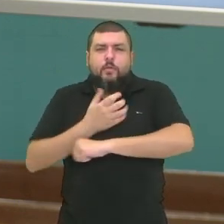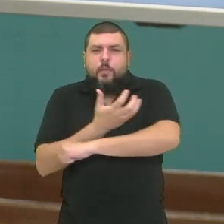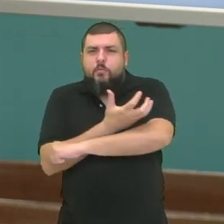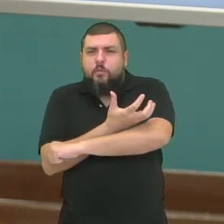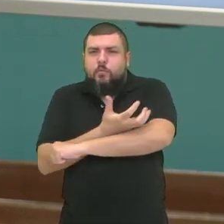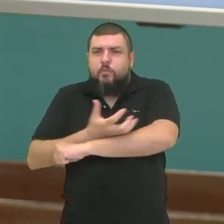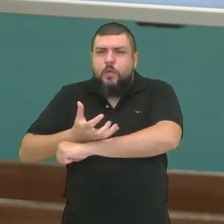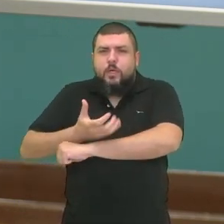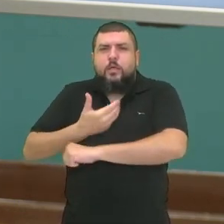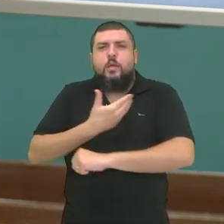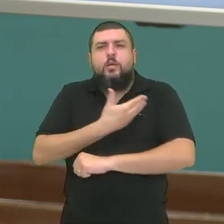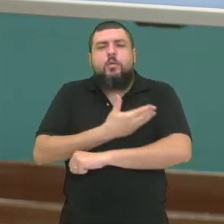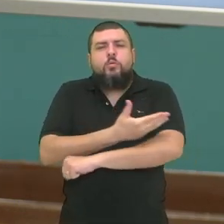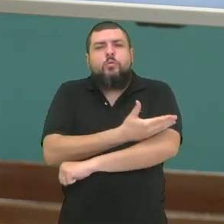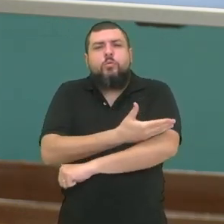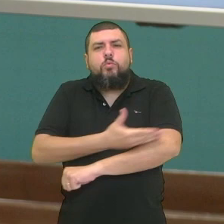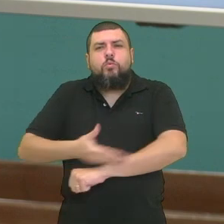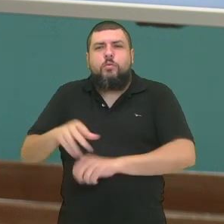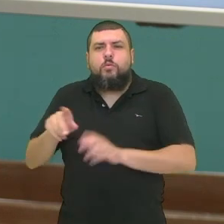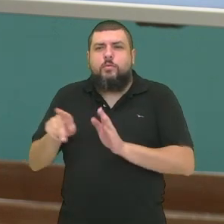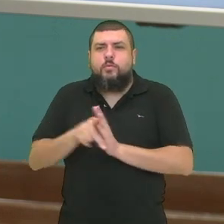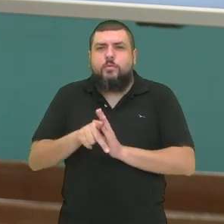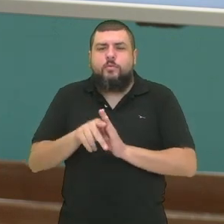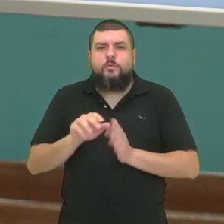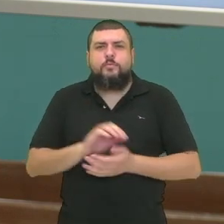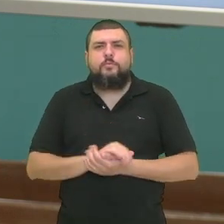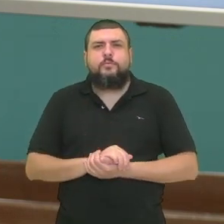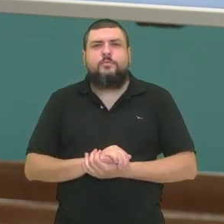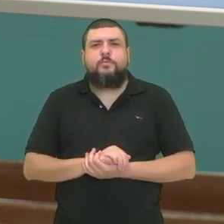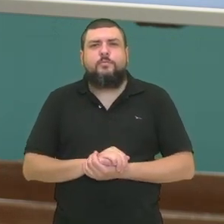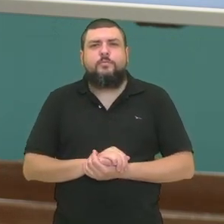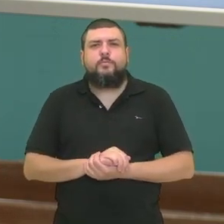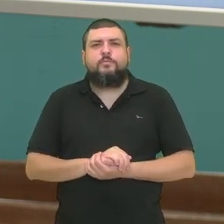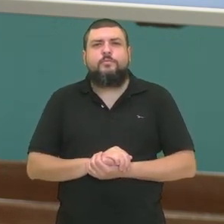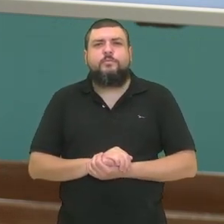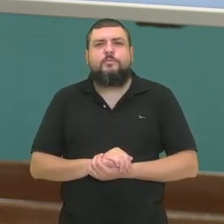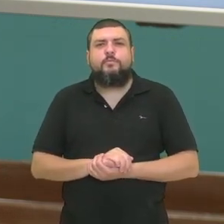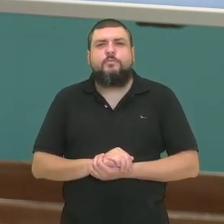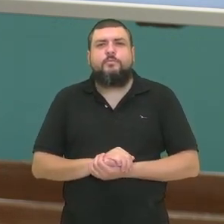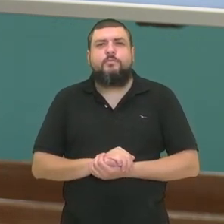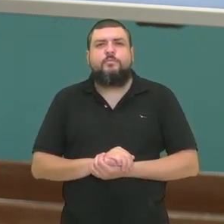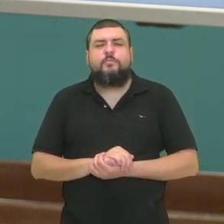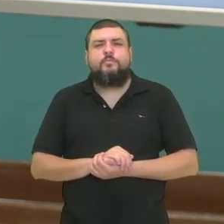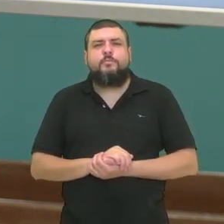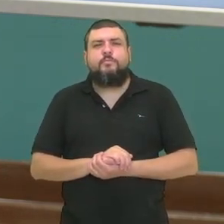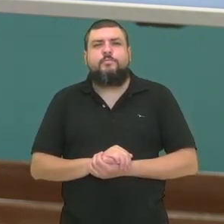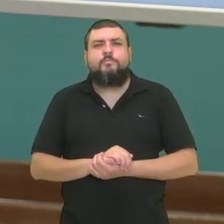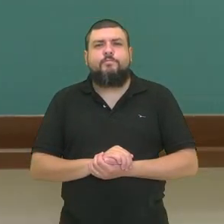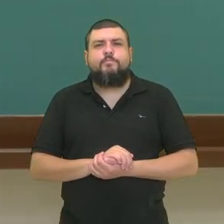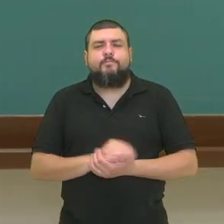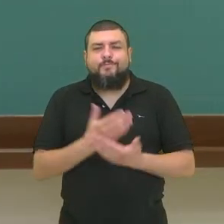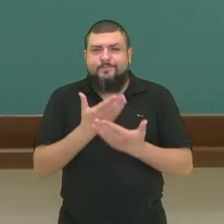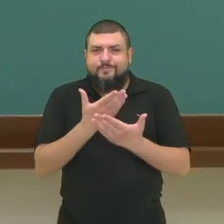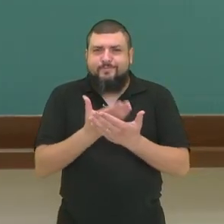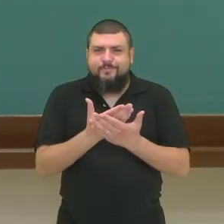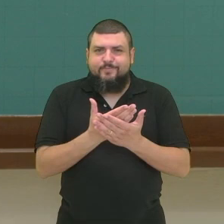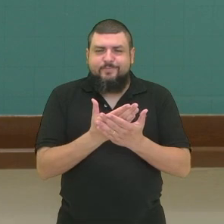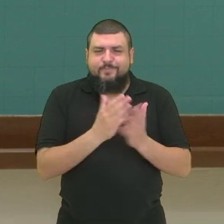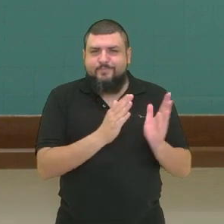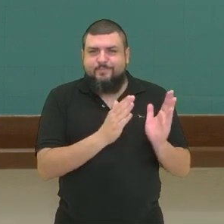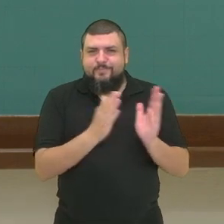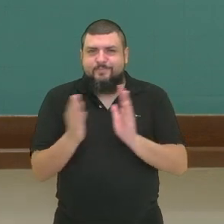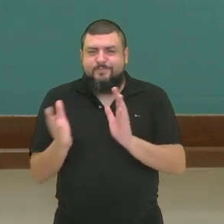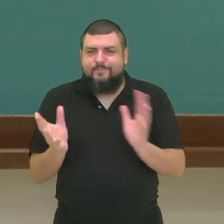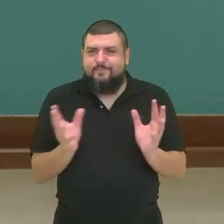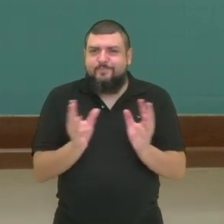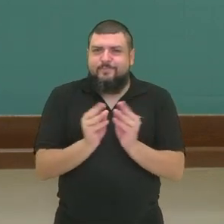importantes na distribuição aí geral dos biomas do continente africano. Muito bem? Então, o que nós vimos então nesta aula? Nós vimos aí